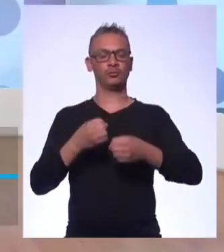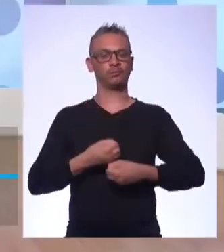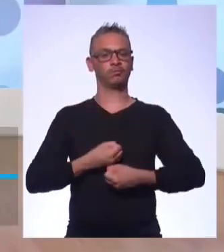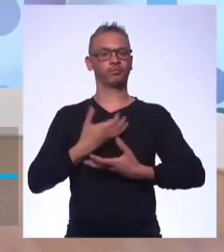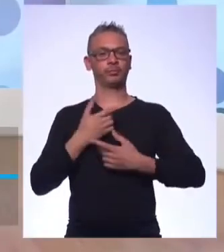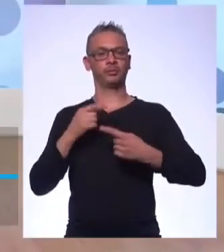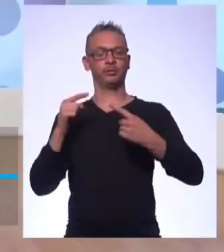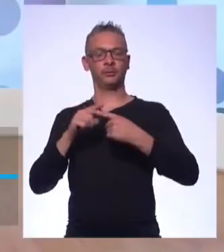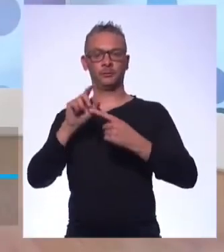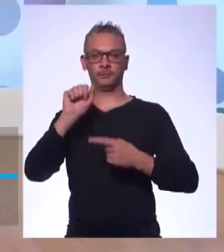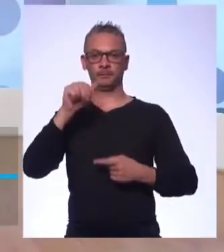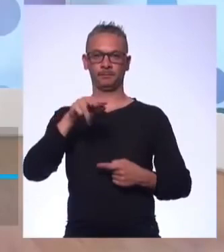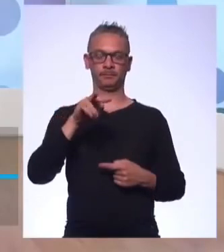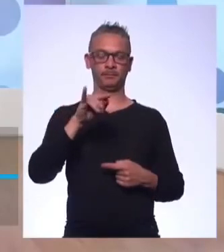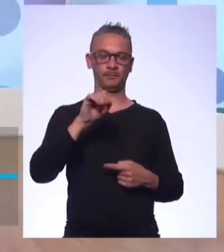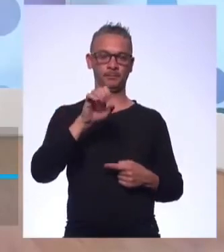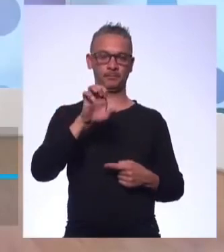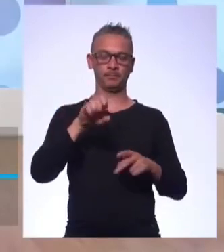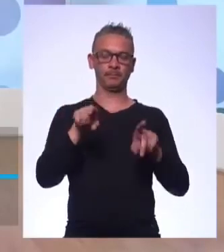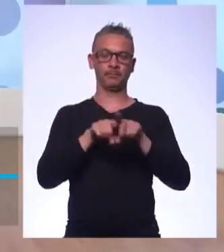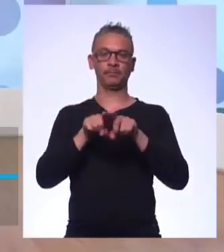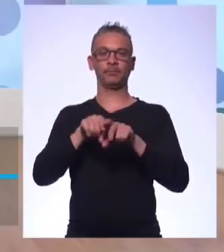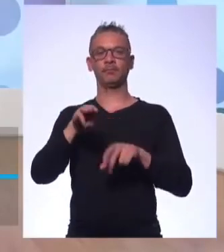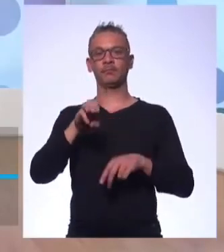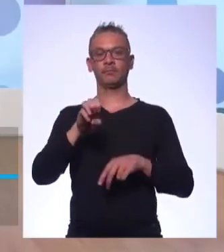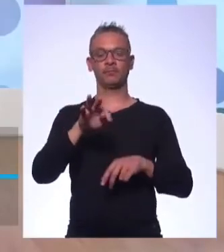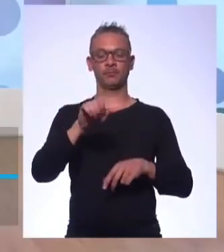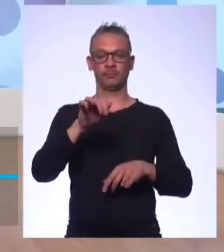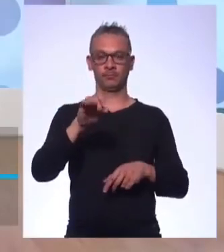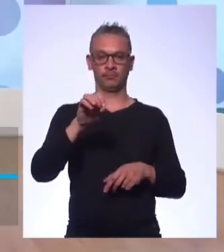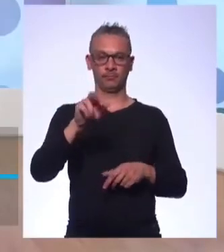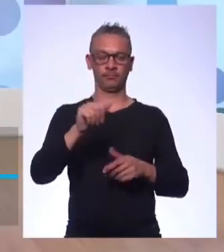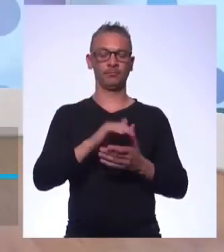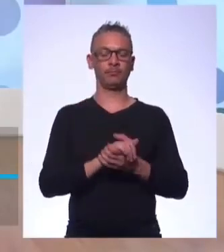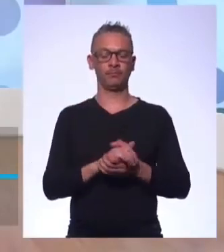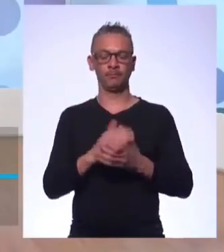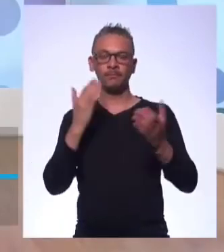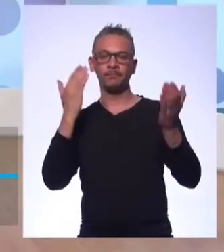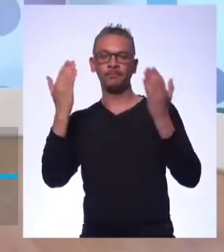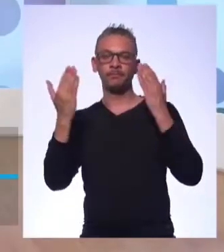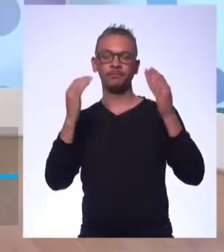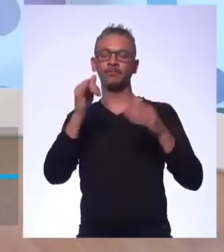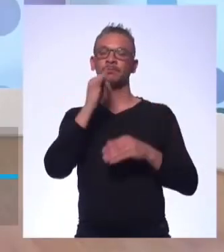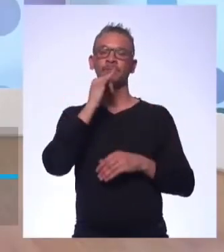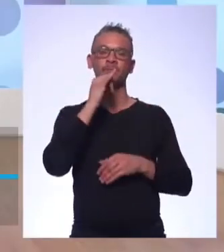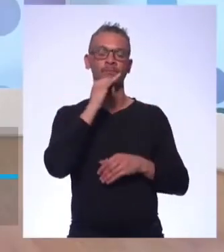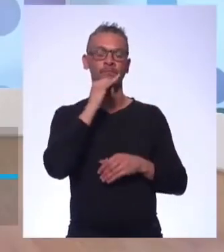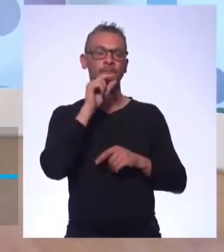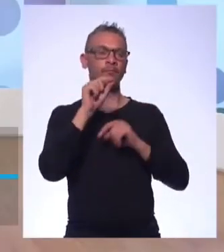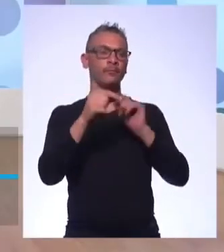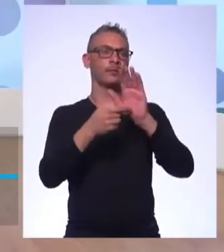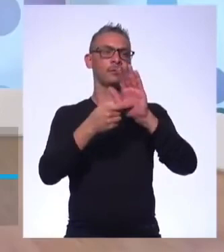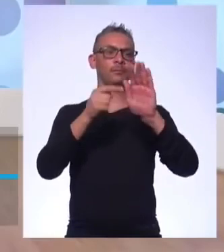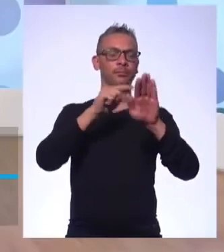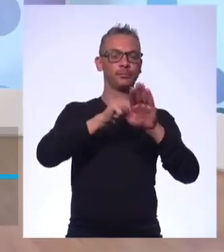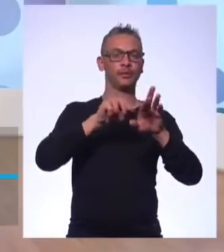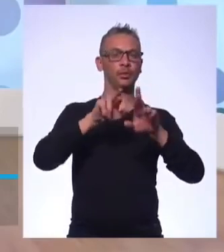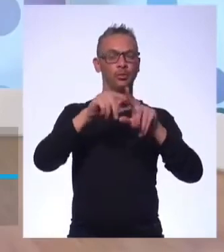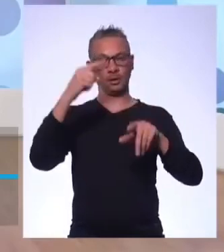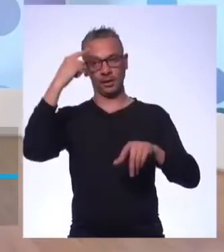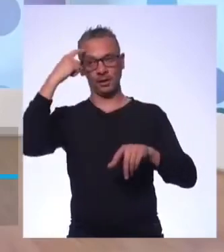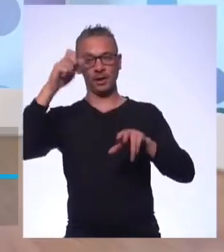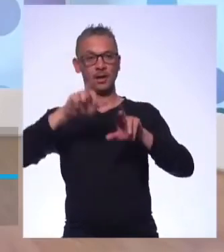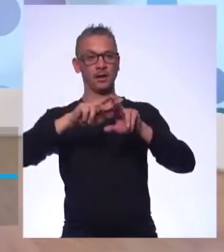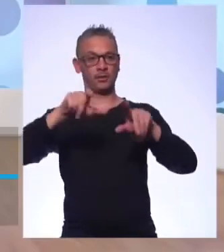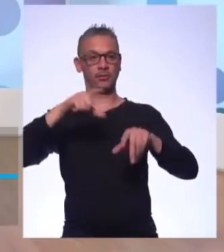com antíteses e metáforas. E aí elas vão se mesclar. Comparando de maneira metafórica, né? E usando ideias opostas. Muito